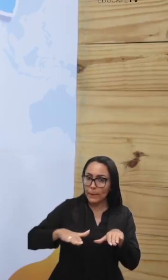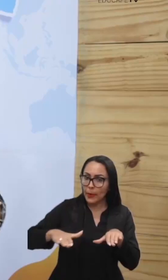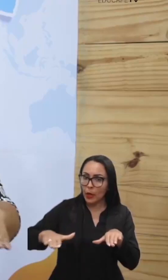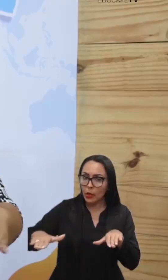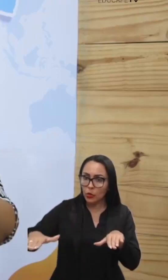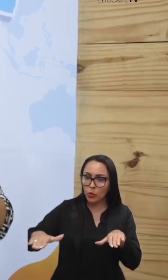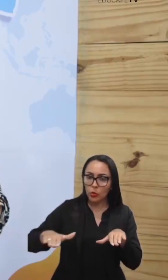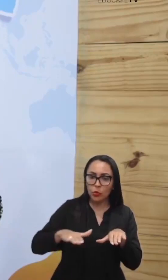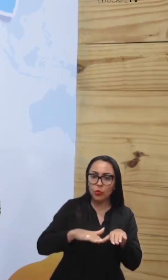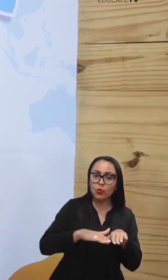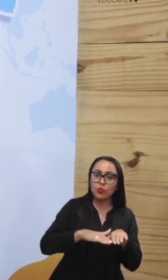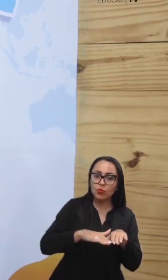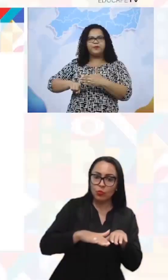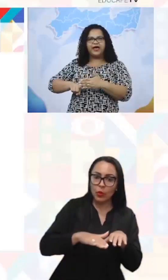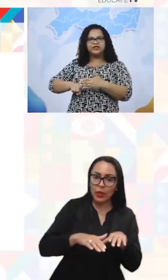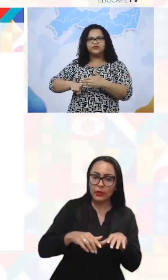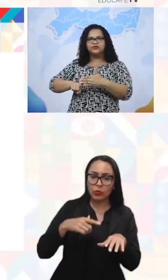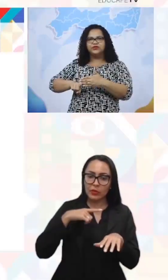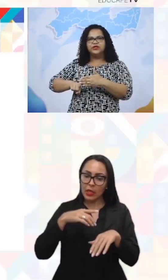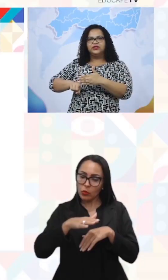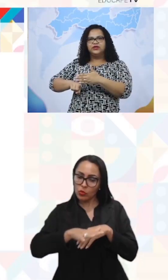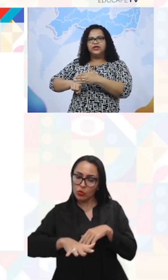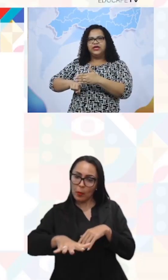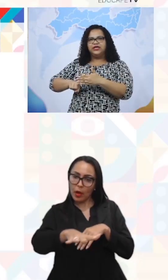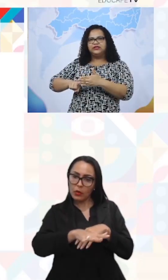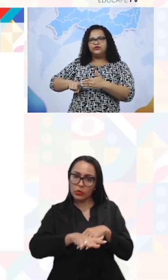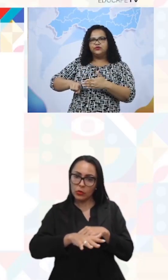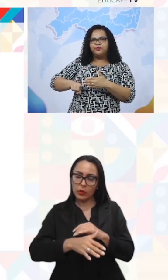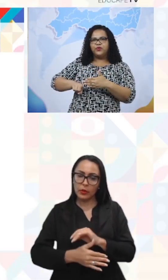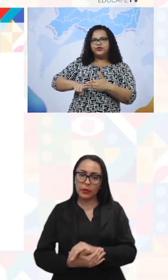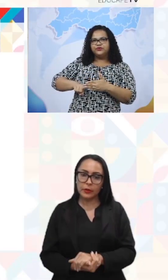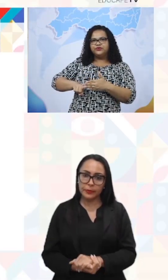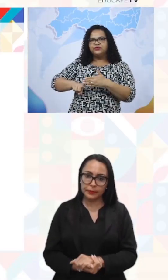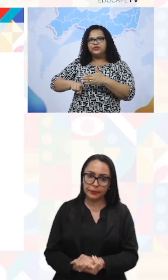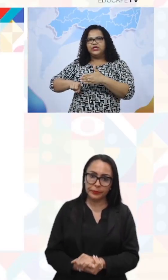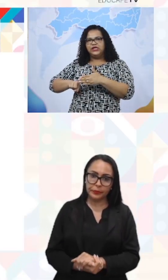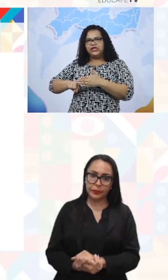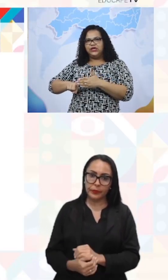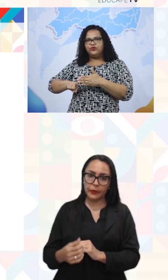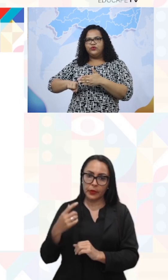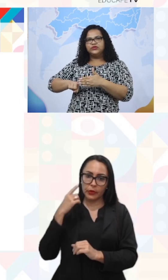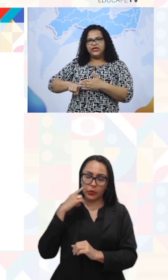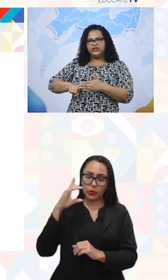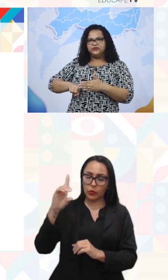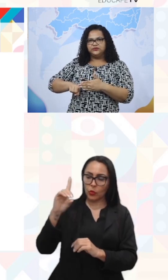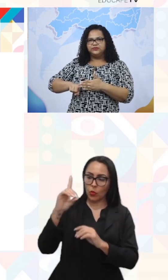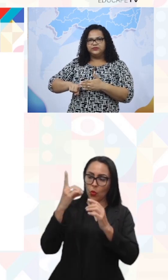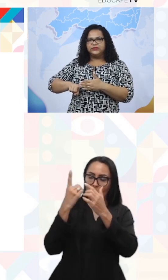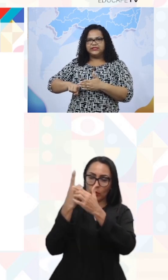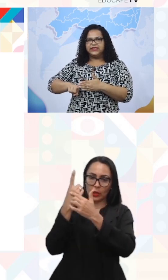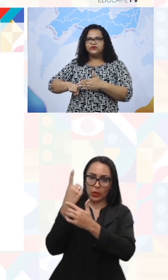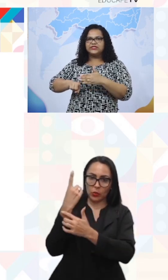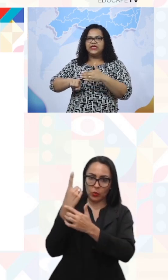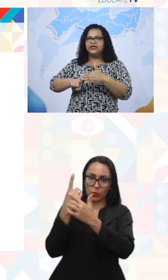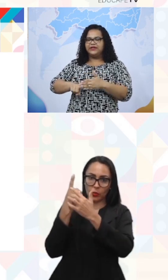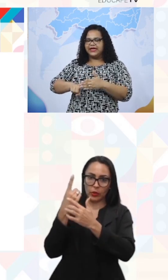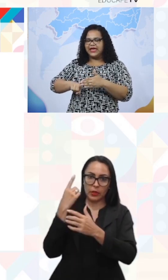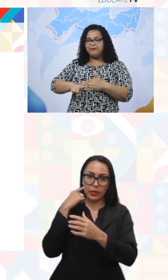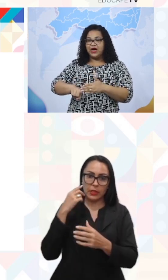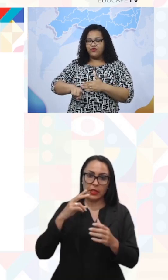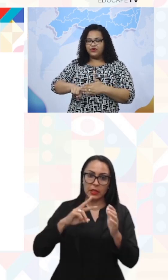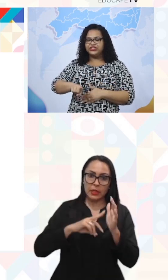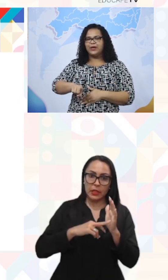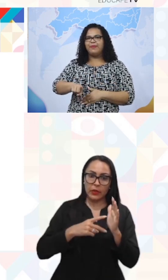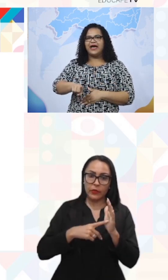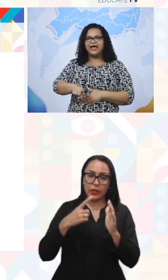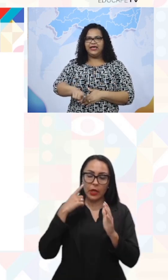plano do chão, aí tem esse espaço entre o punho e o dedo, tá certo? Que significa que a